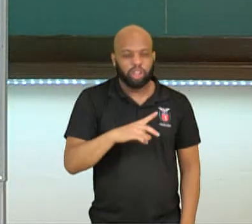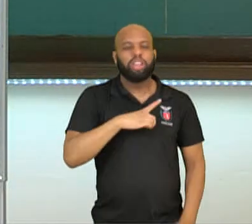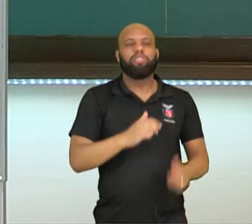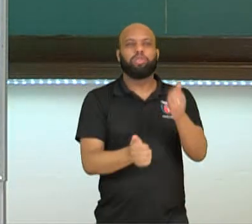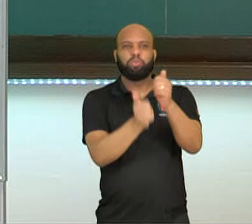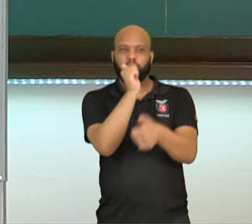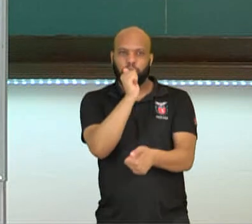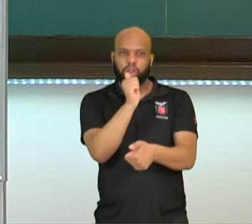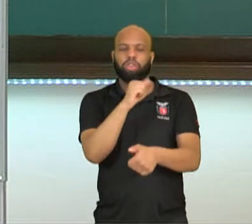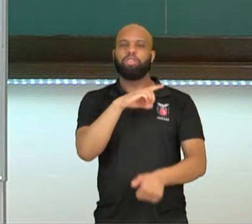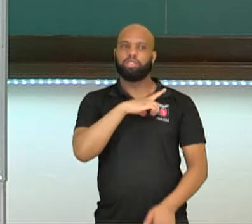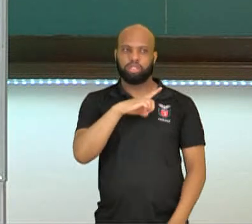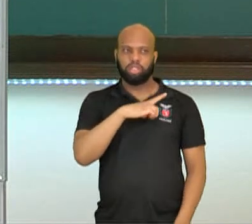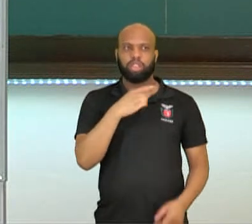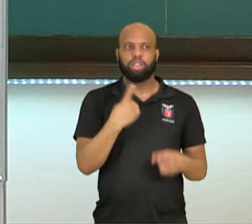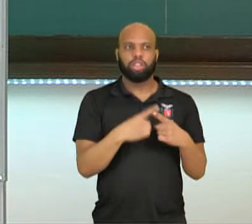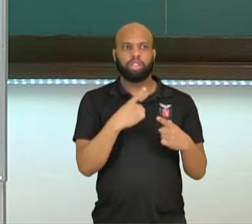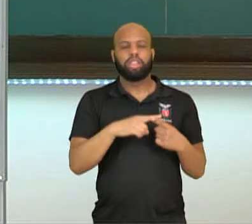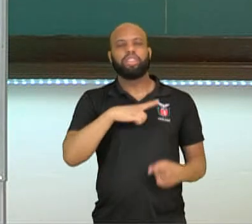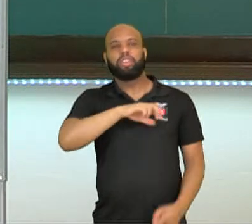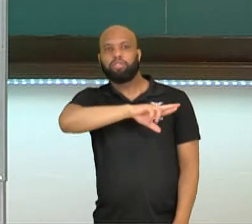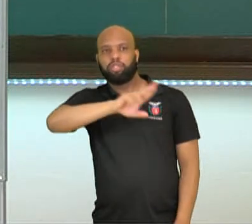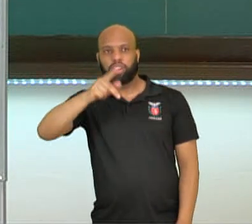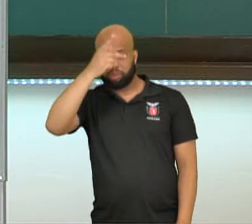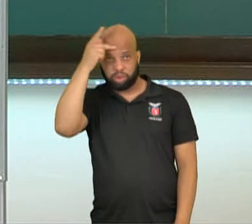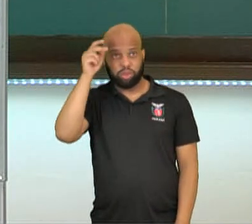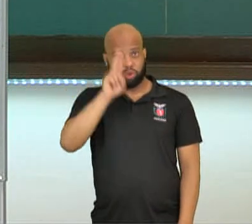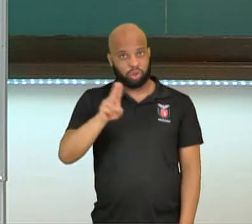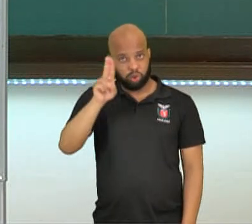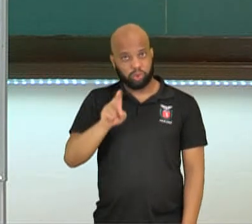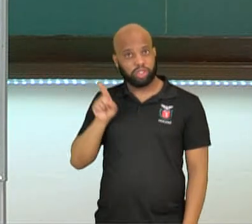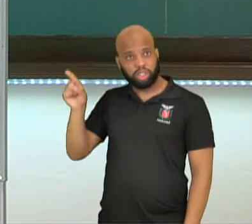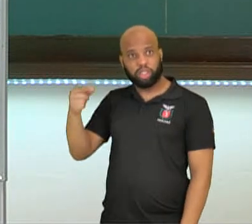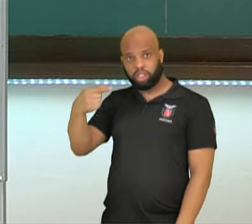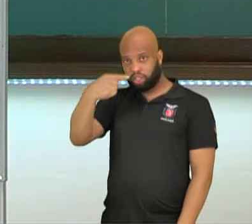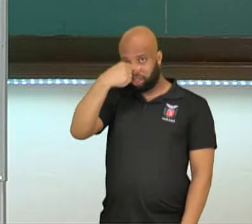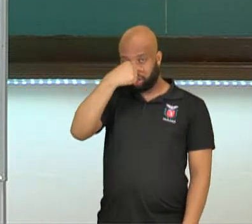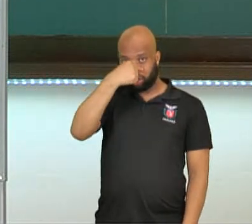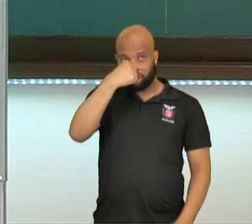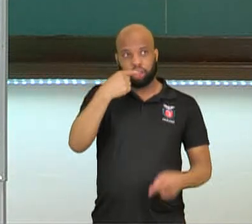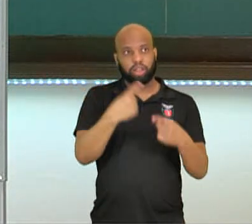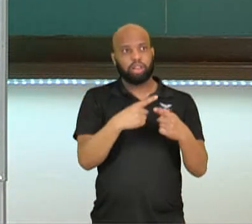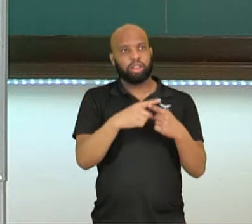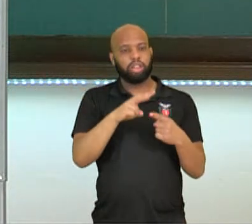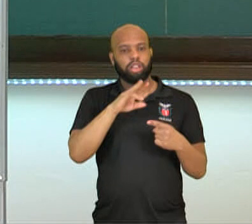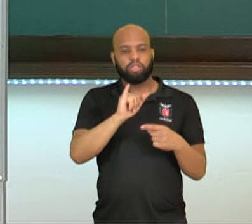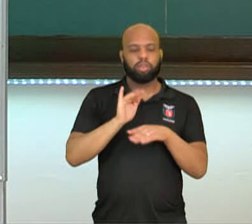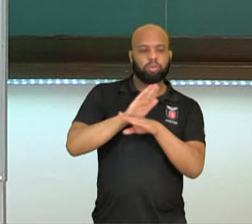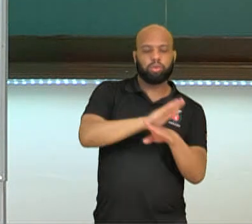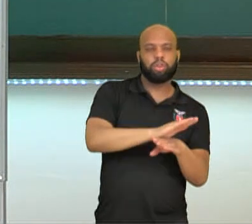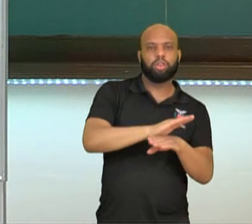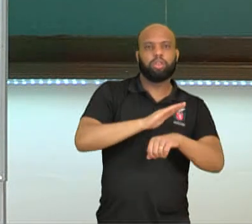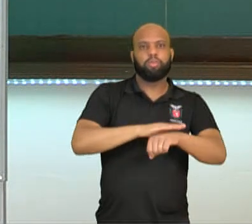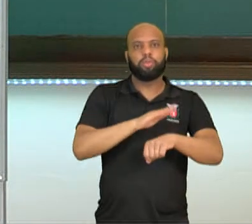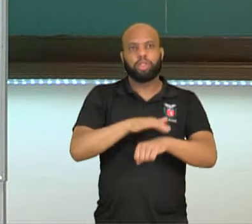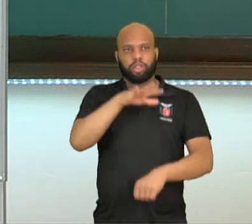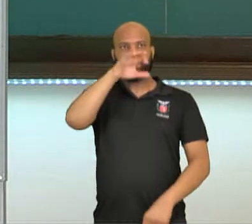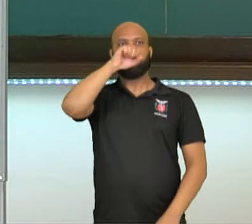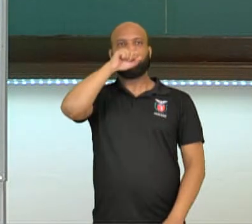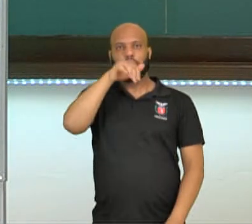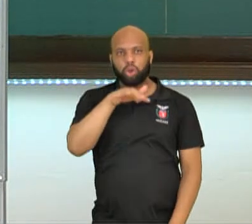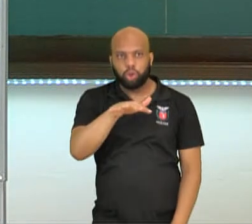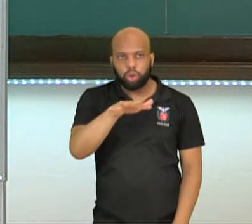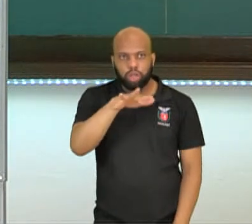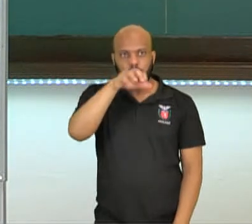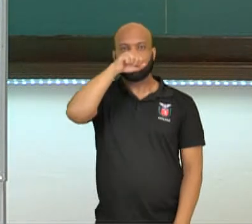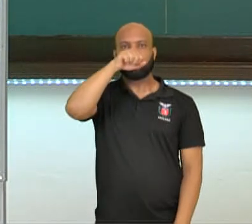algumas partidas, né, que vários jogadores usam esses dilatadores para auxiliar ali na ventilação durante a prática do